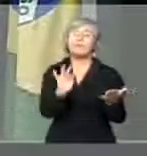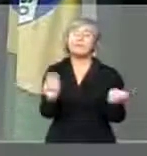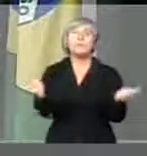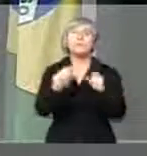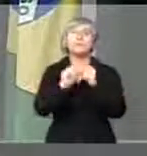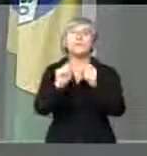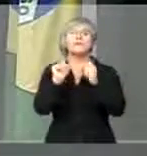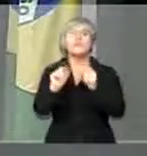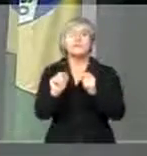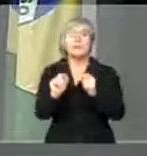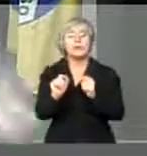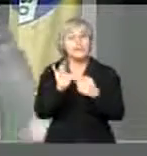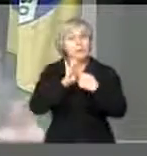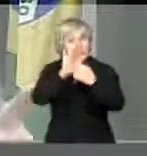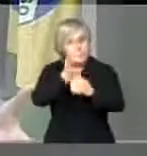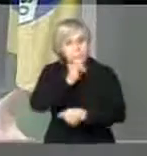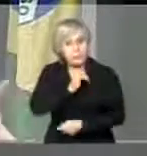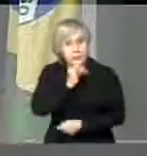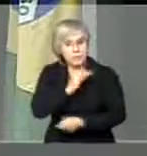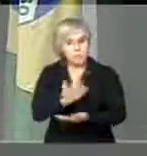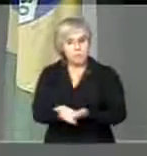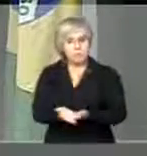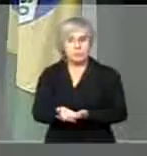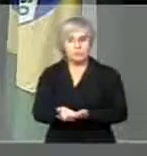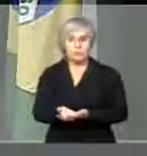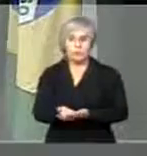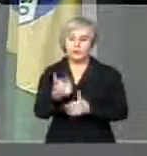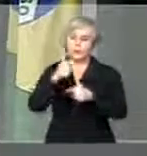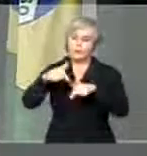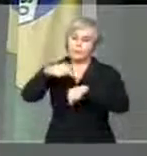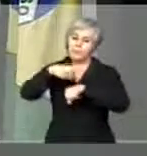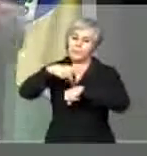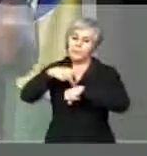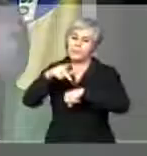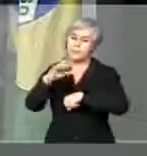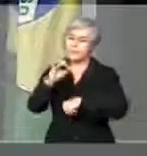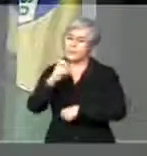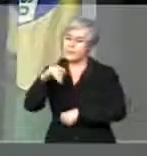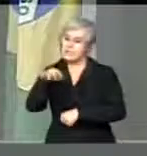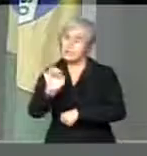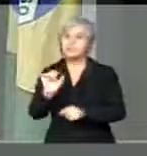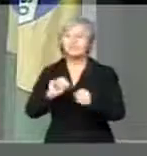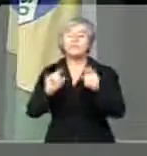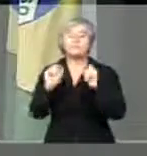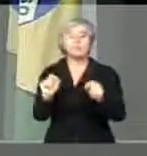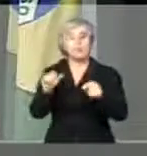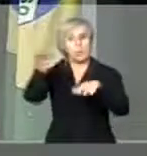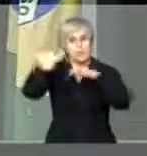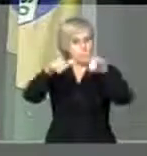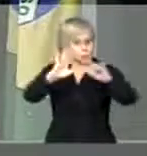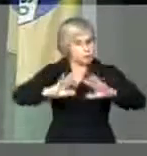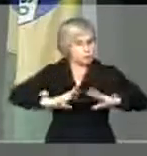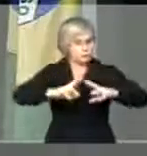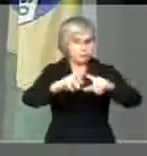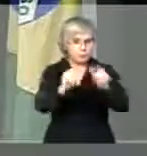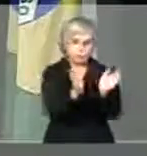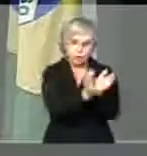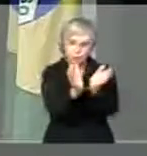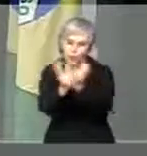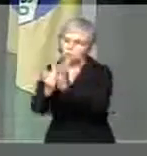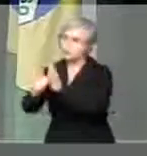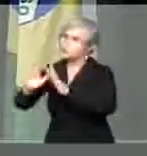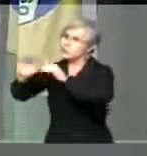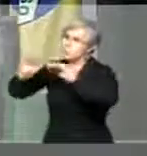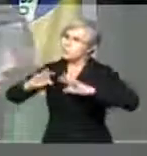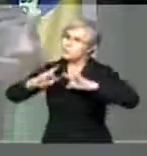exemplo. Se tu está num país em crise, o que tem que fazer? Chama todo mundo, chama o setor produtivo, o setor